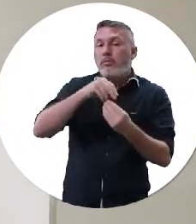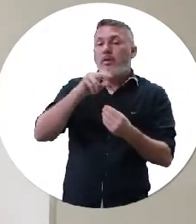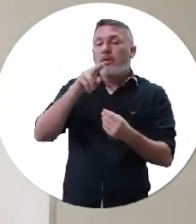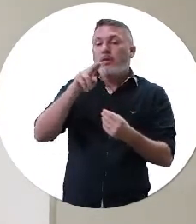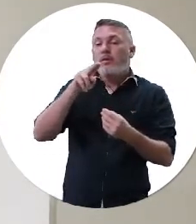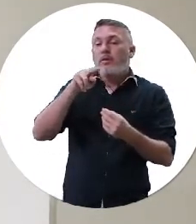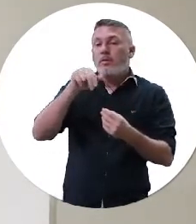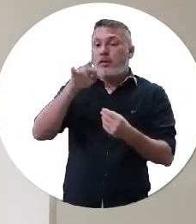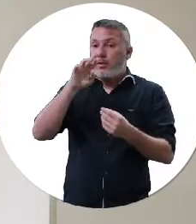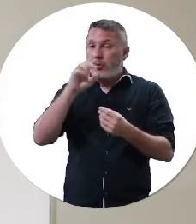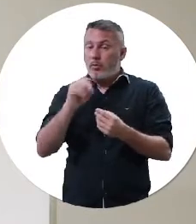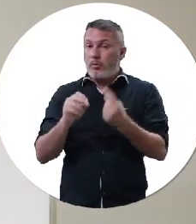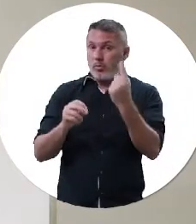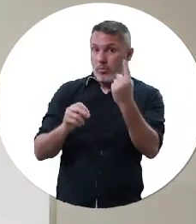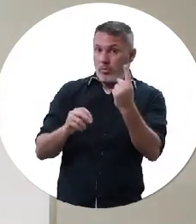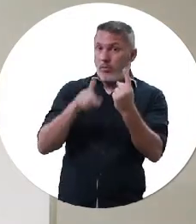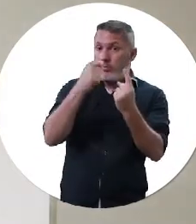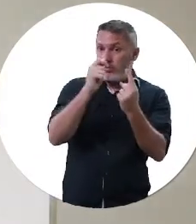1